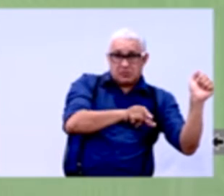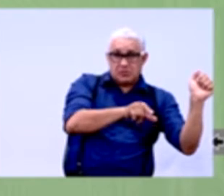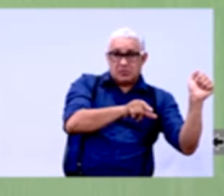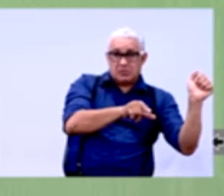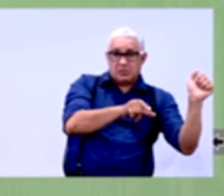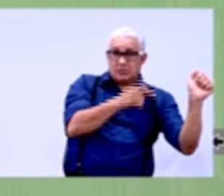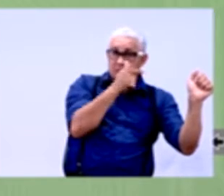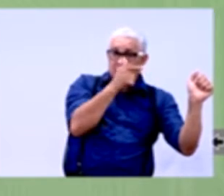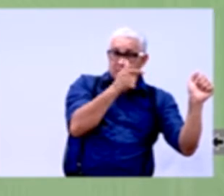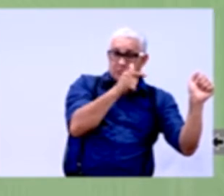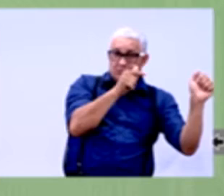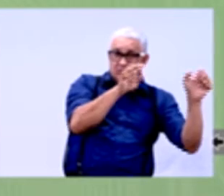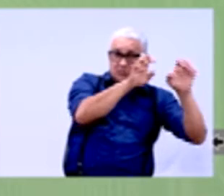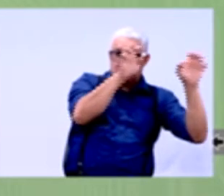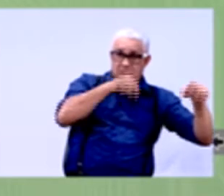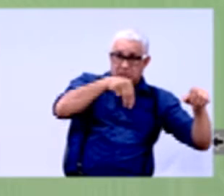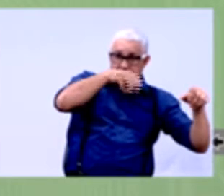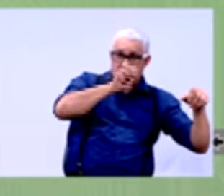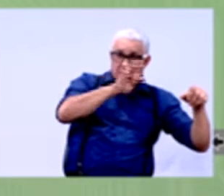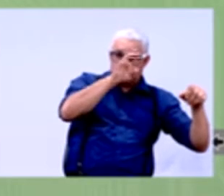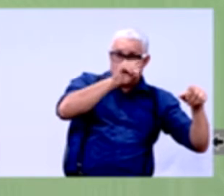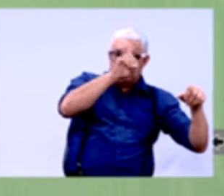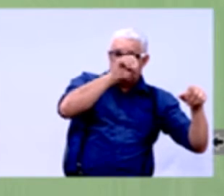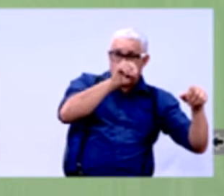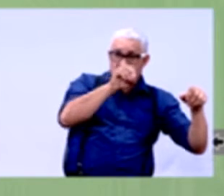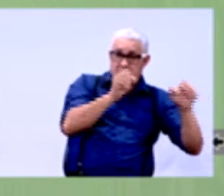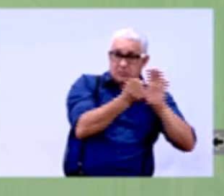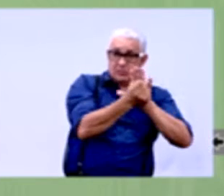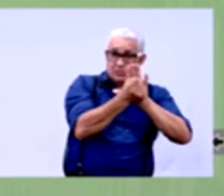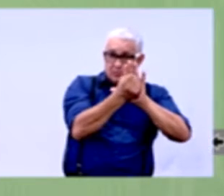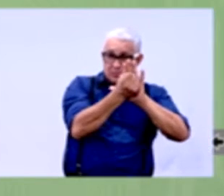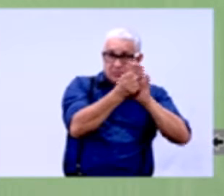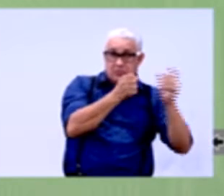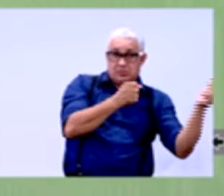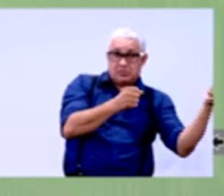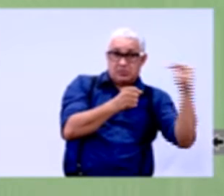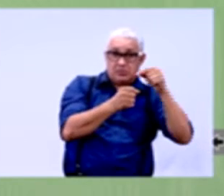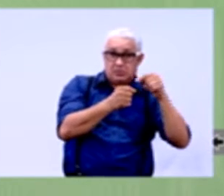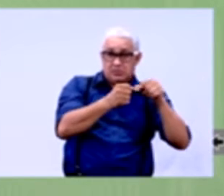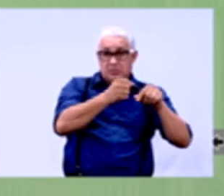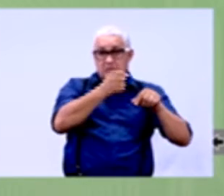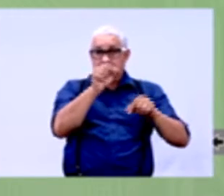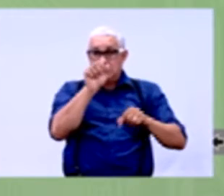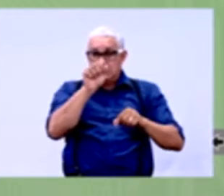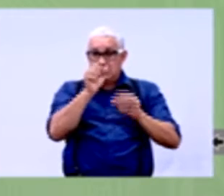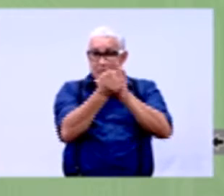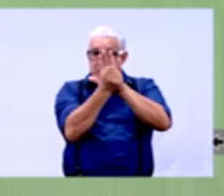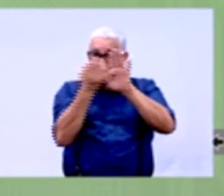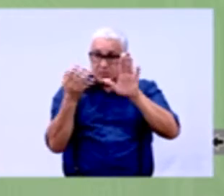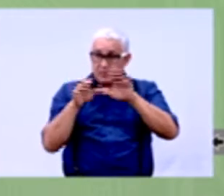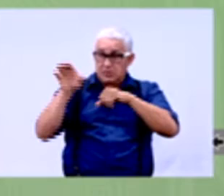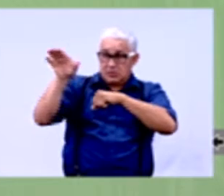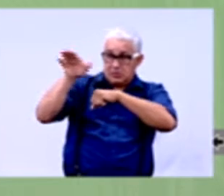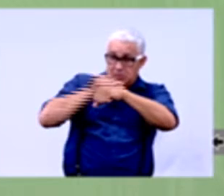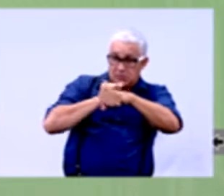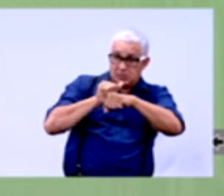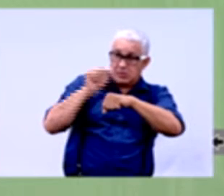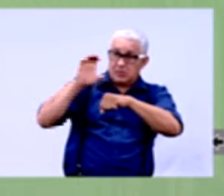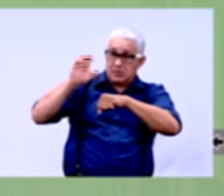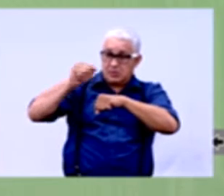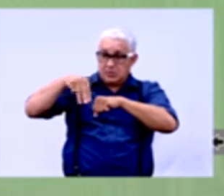de método, e a aplicação vai chamar o método na camada de controle